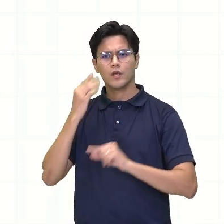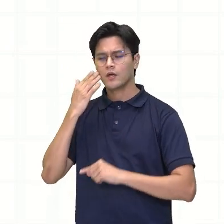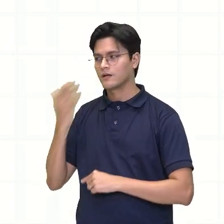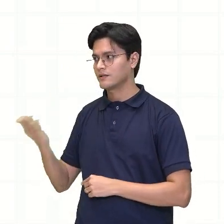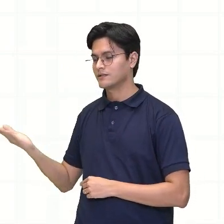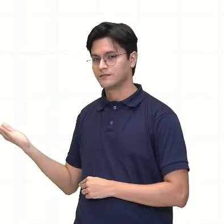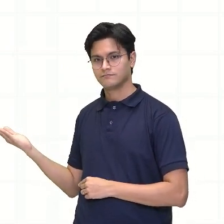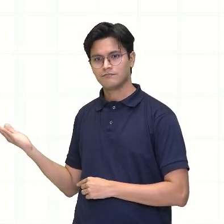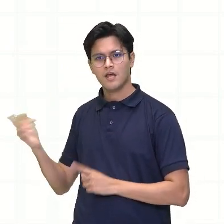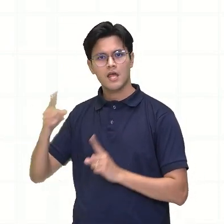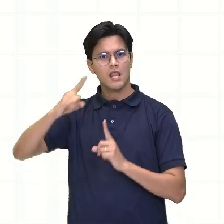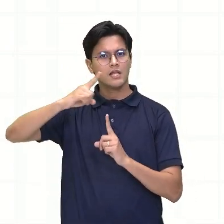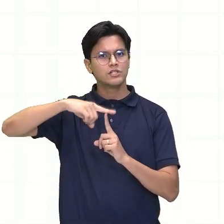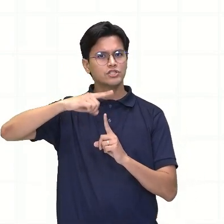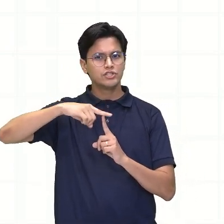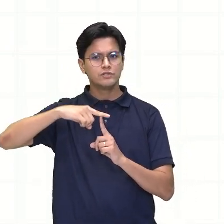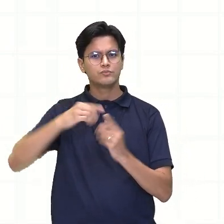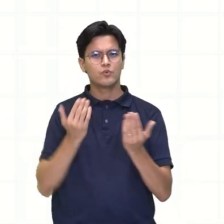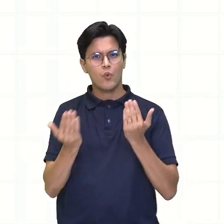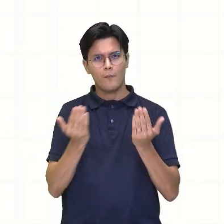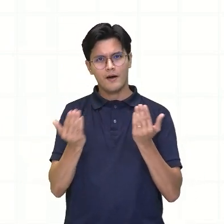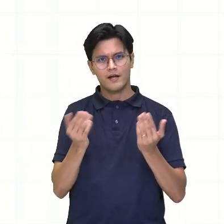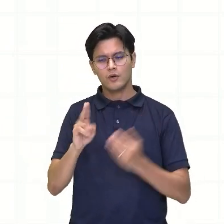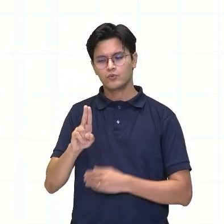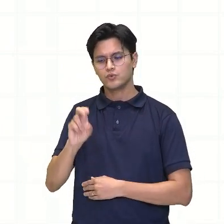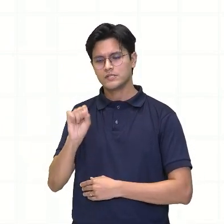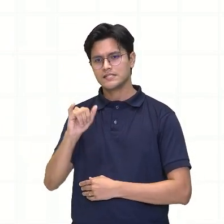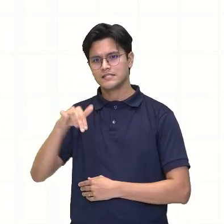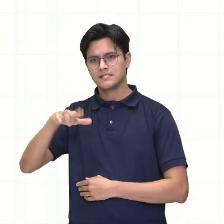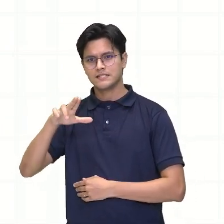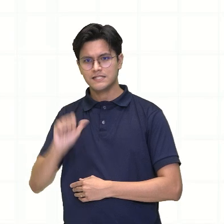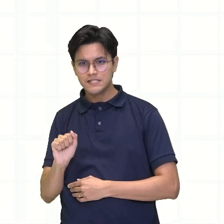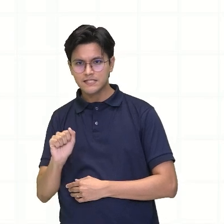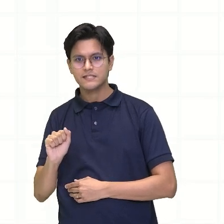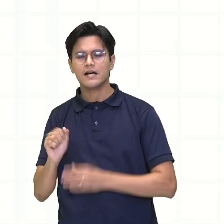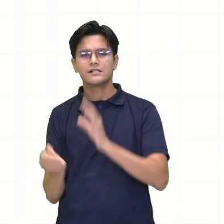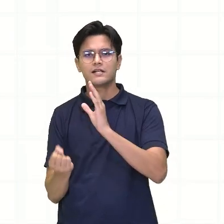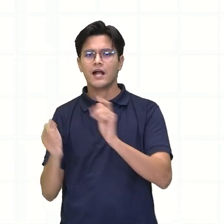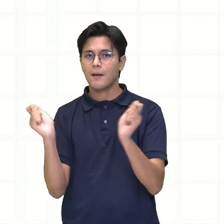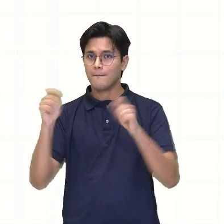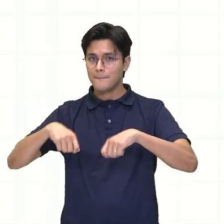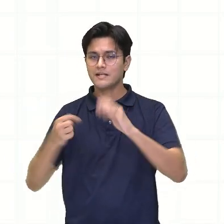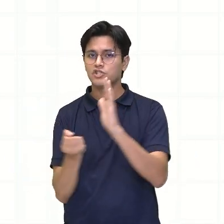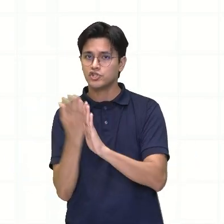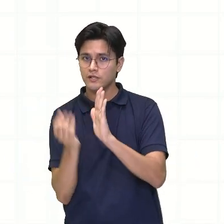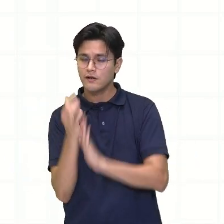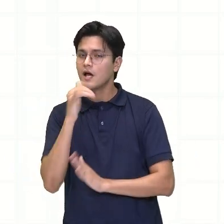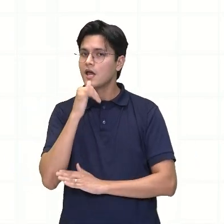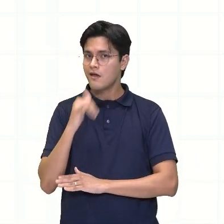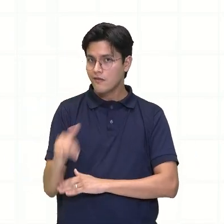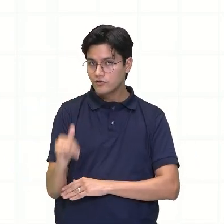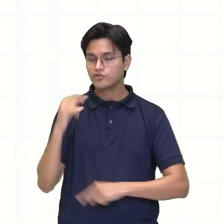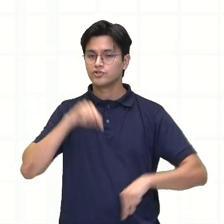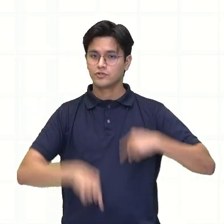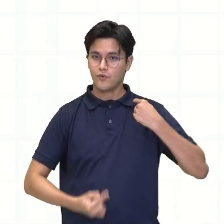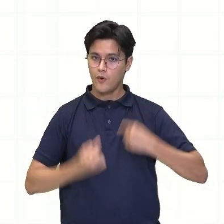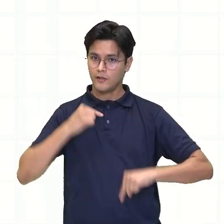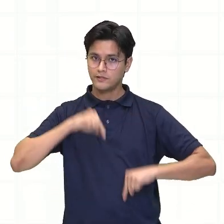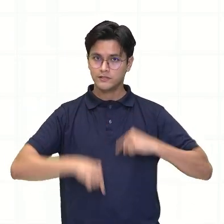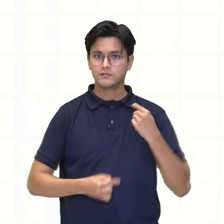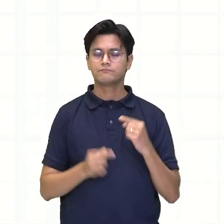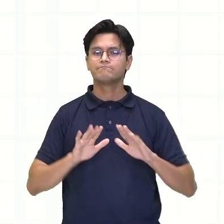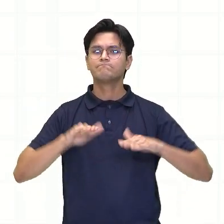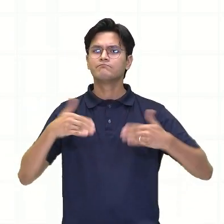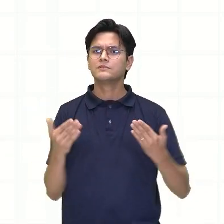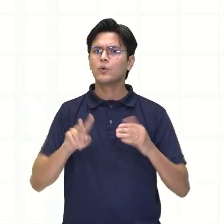de usina geradora de energia para o nosso organismo, tá? E aí o que que vai acontecer, né?